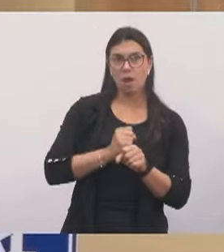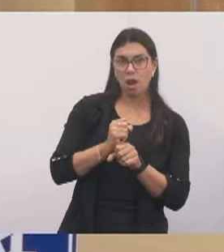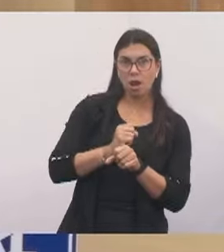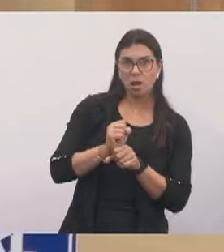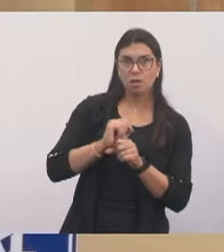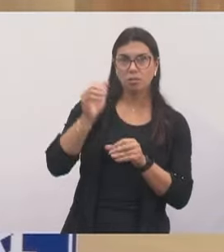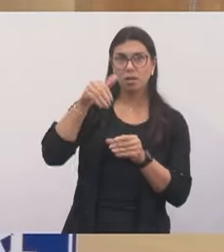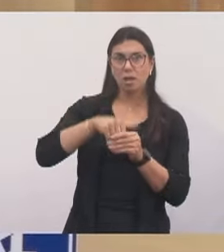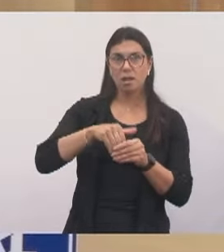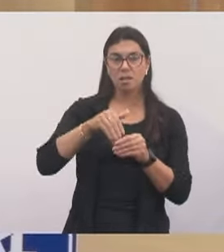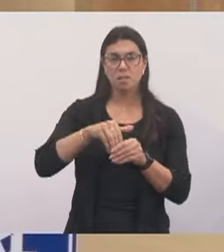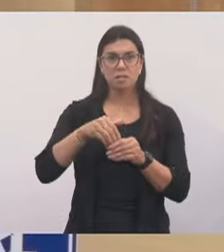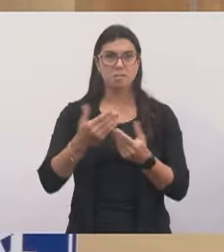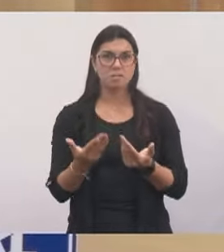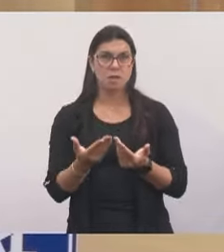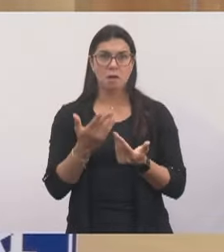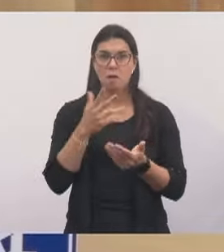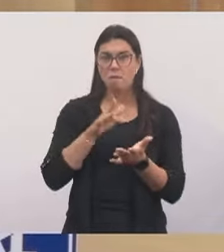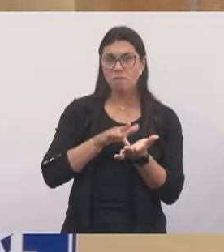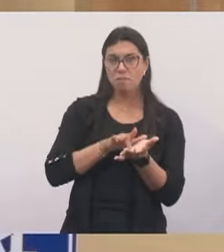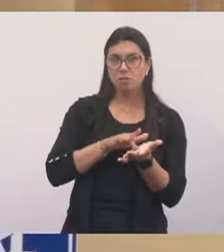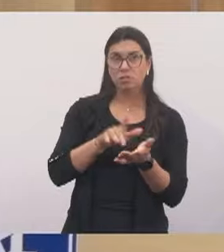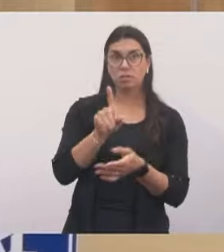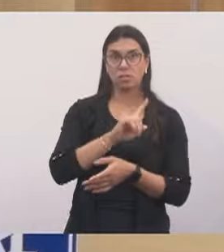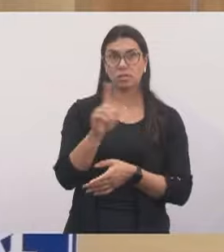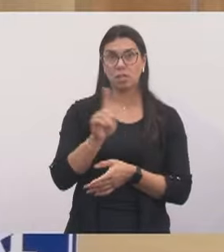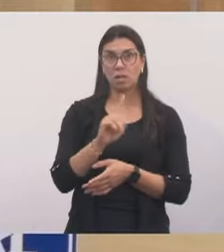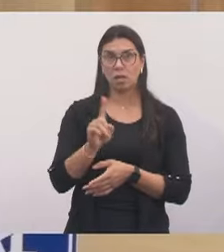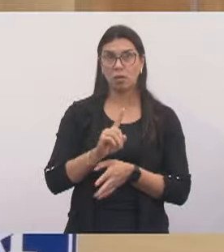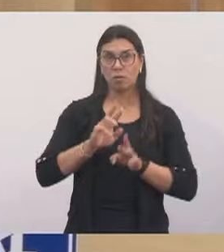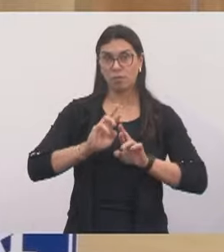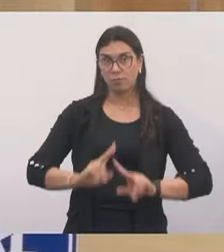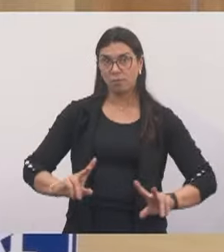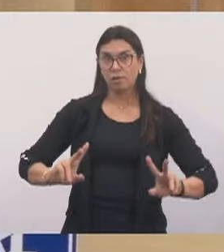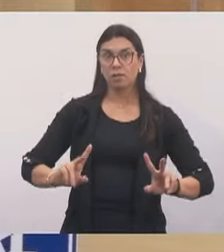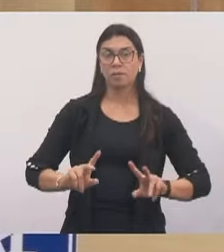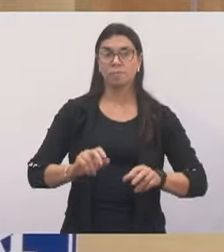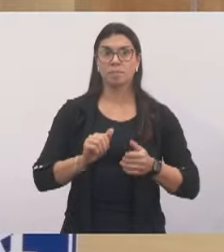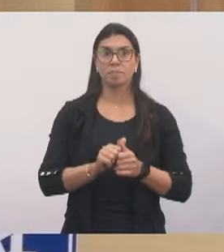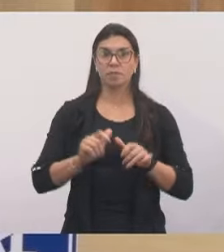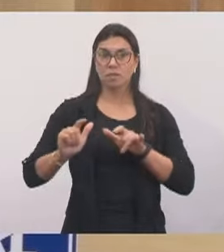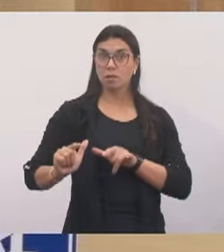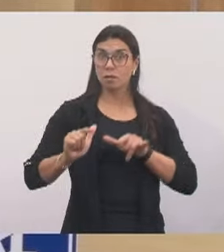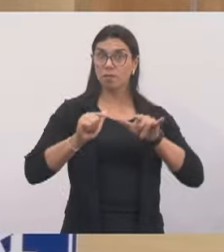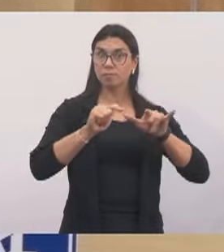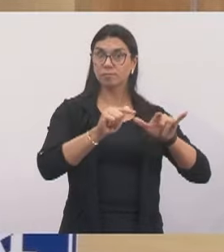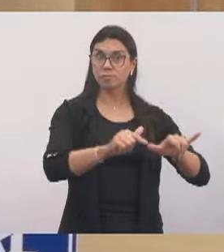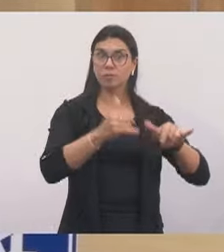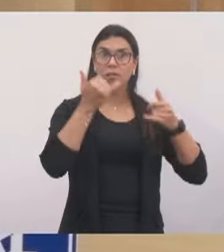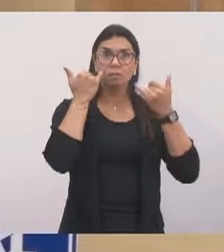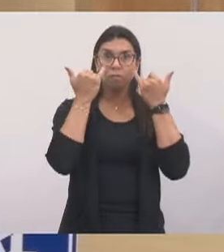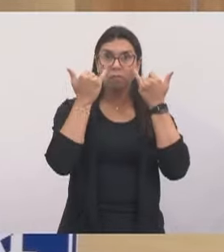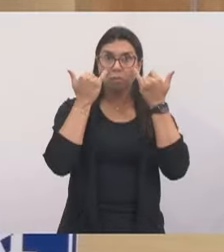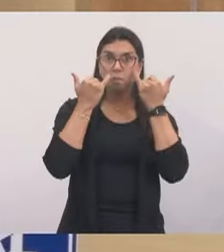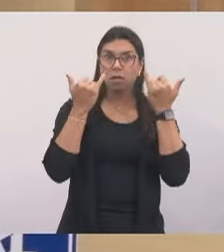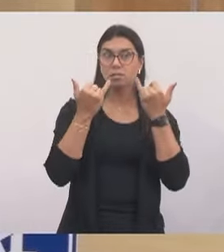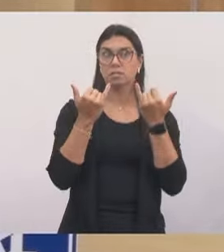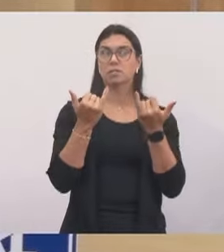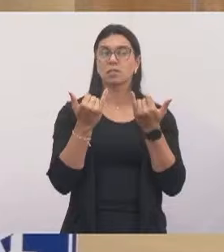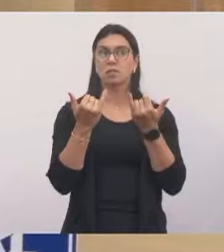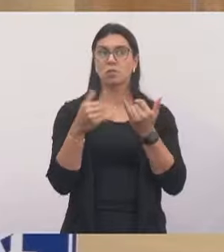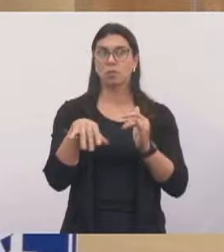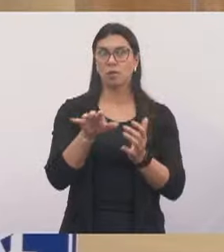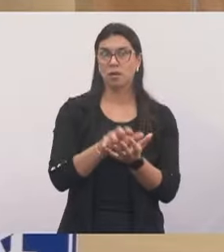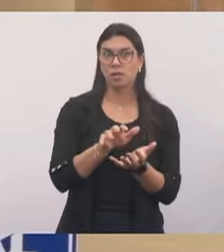fazer média. Não é isso, não é isso. A declaração, ela é fundamental. É como se a